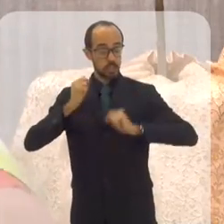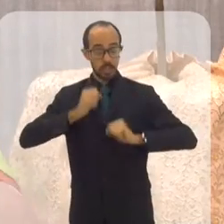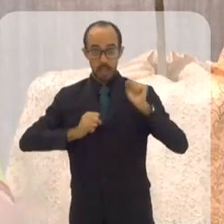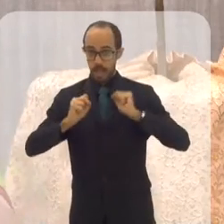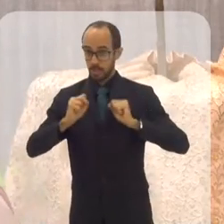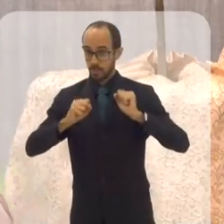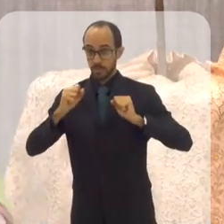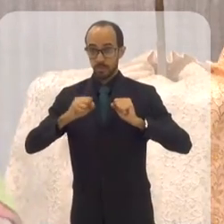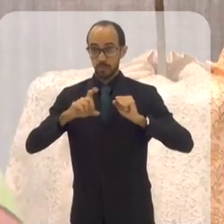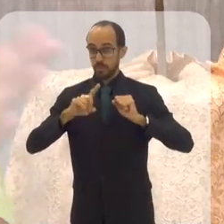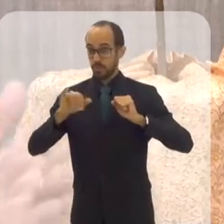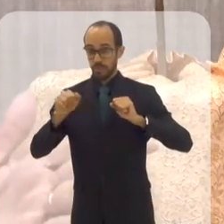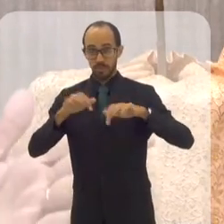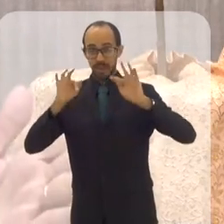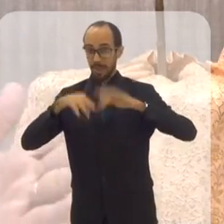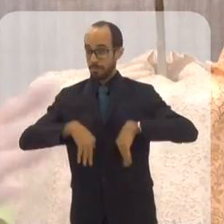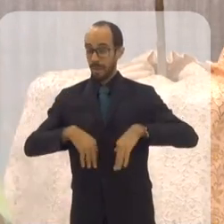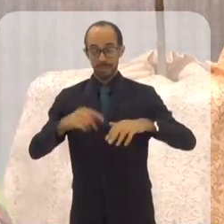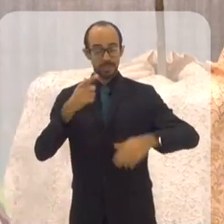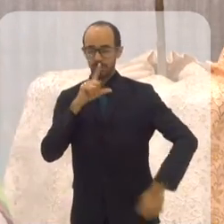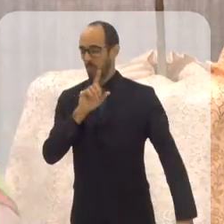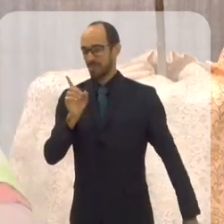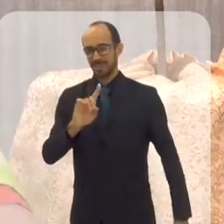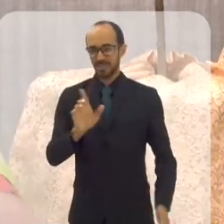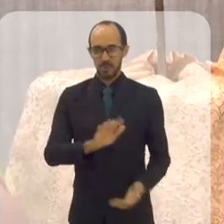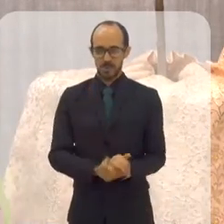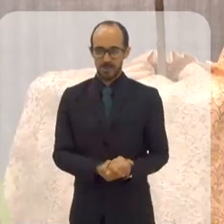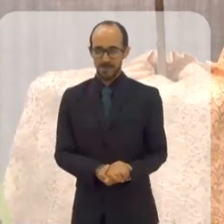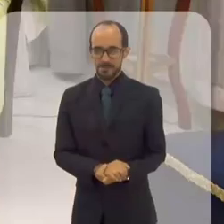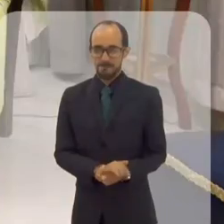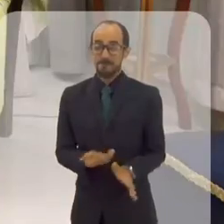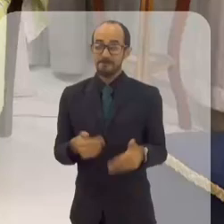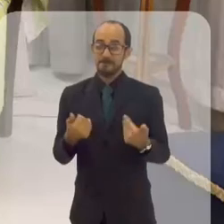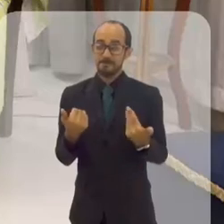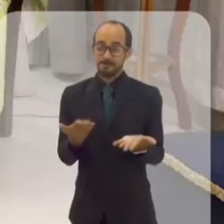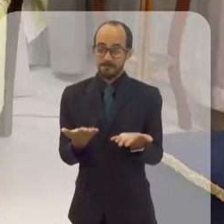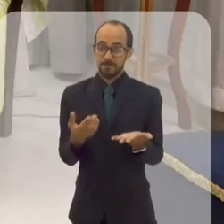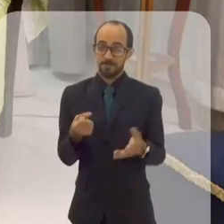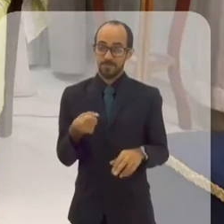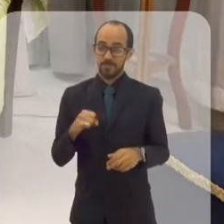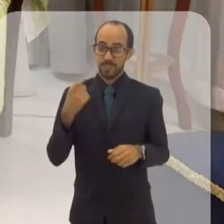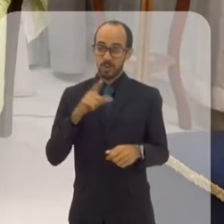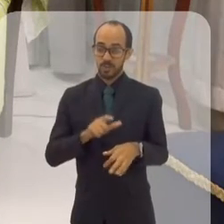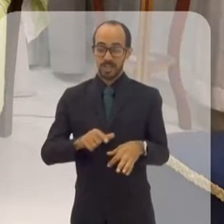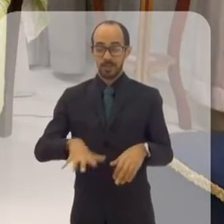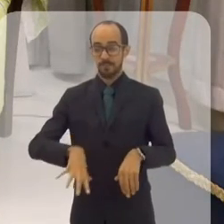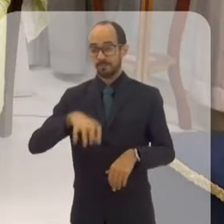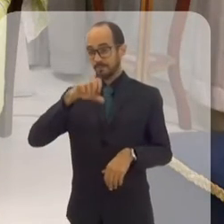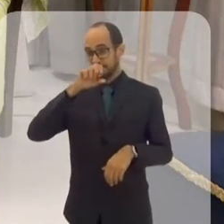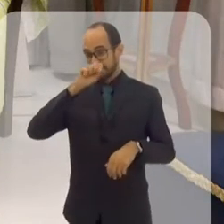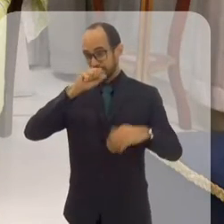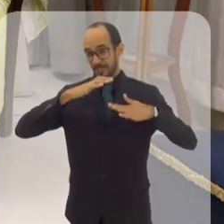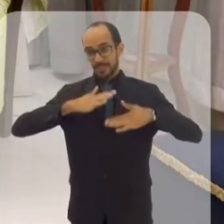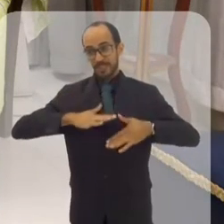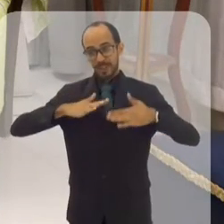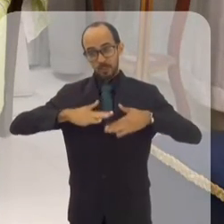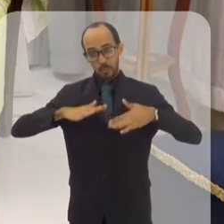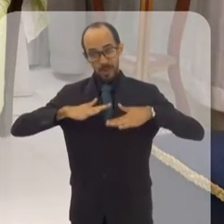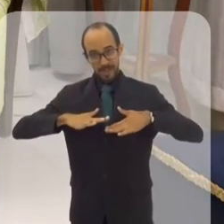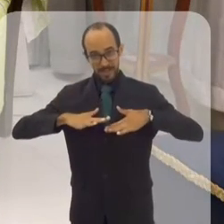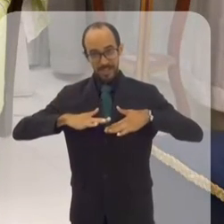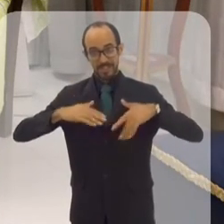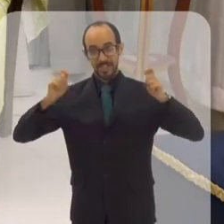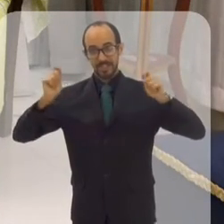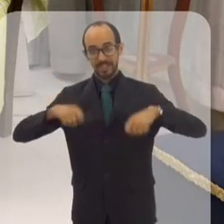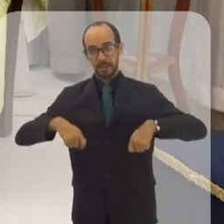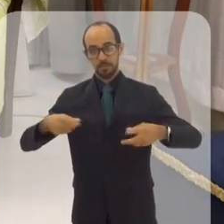vai se ajeitando porque eu já vai terminar você ainda tem a coisa para cumprir você não conseguiu então quando você consegue fazer isso com uma respiração mais